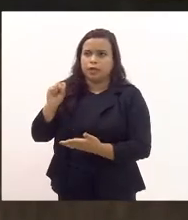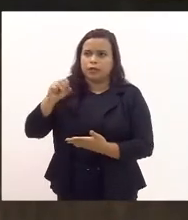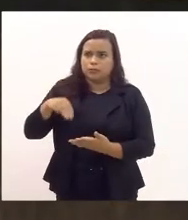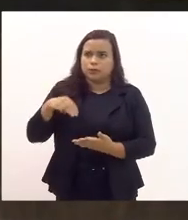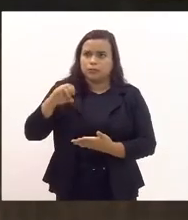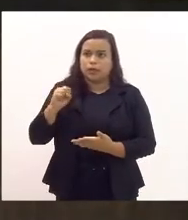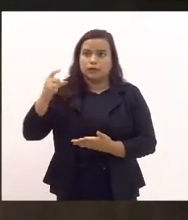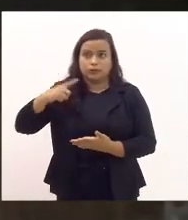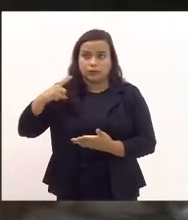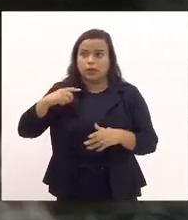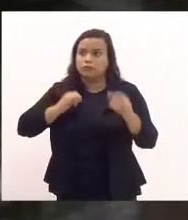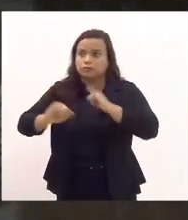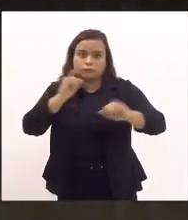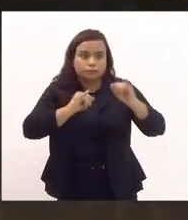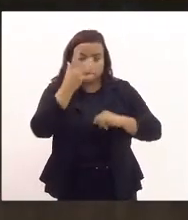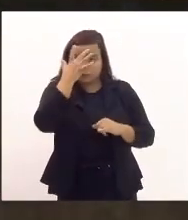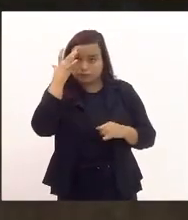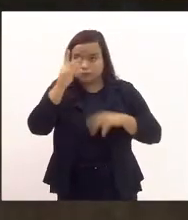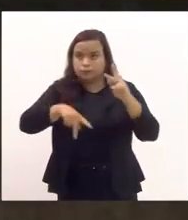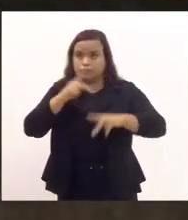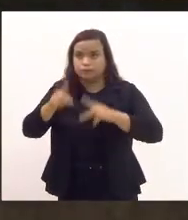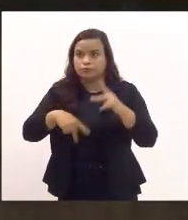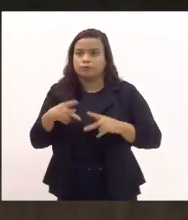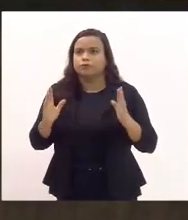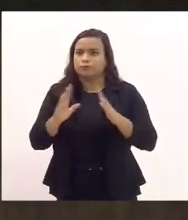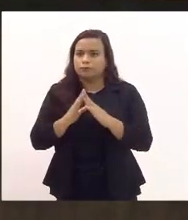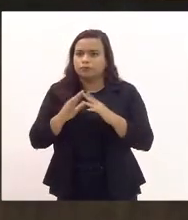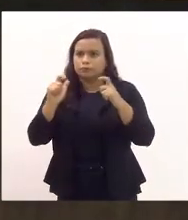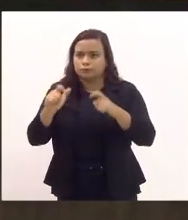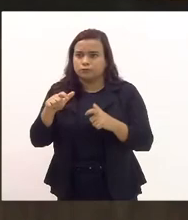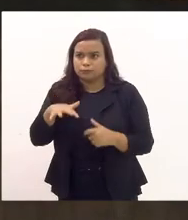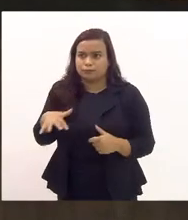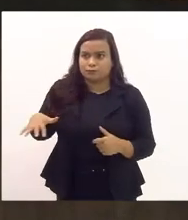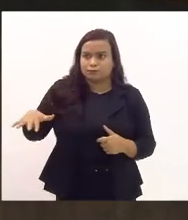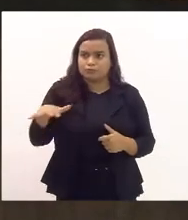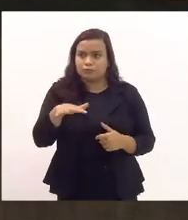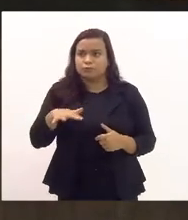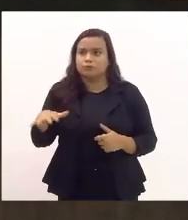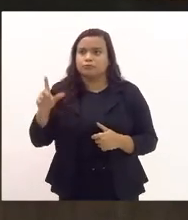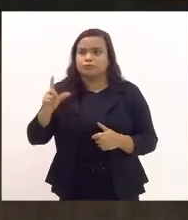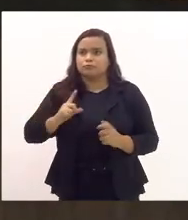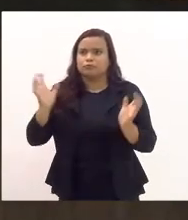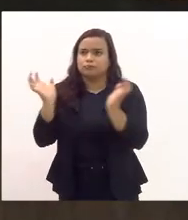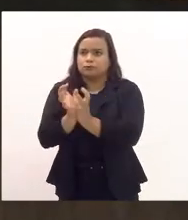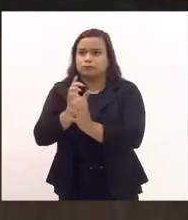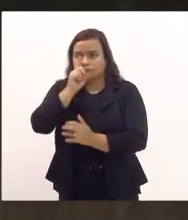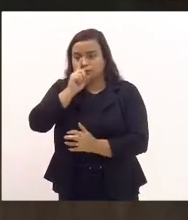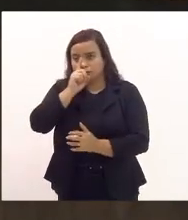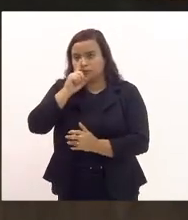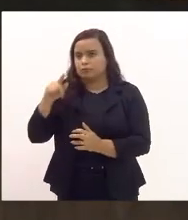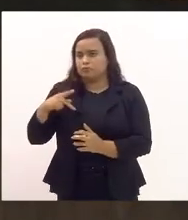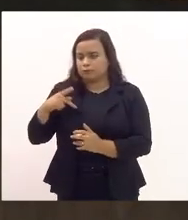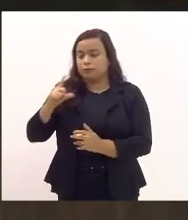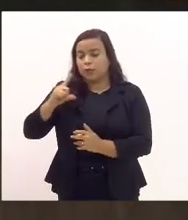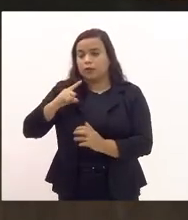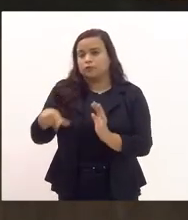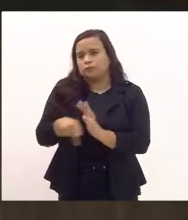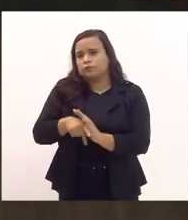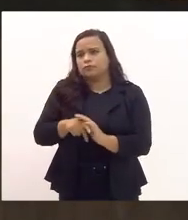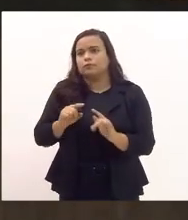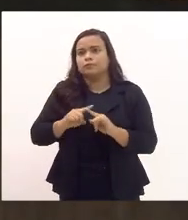população residente numa área que é categorizada como área de risco